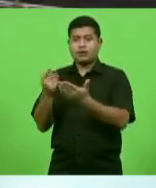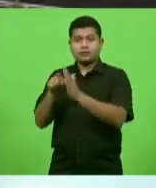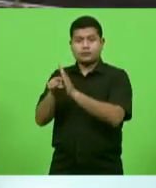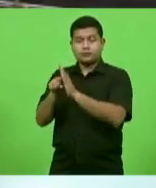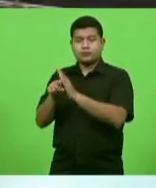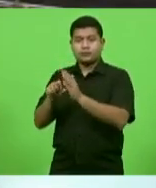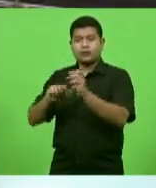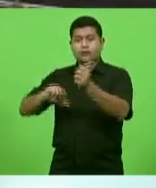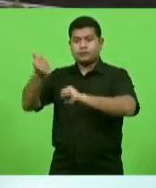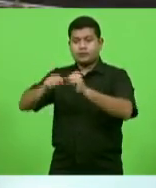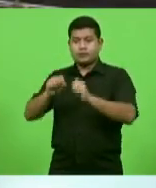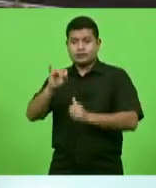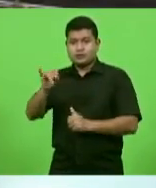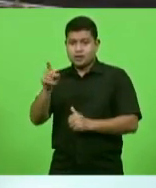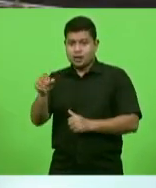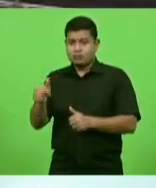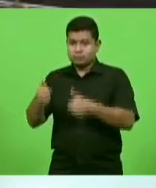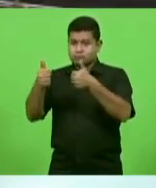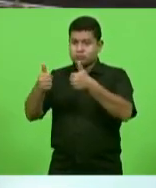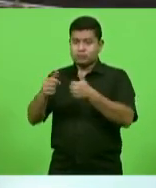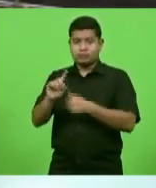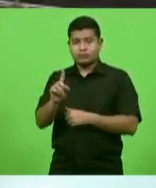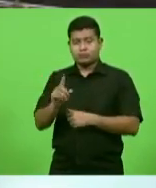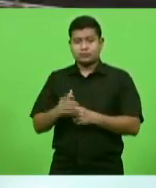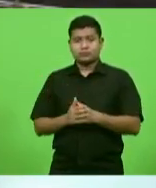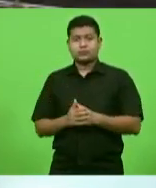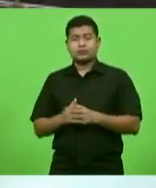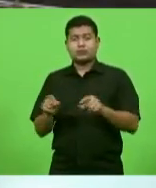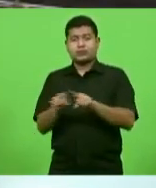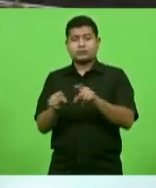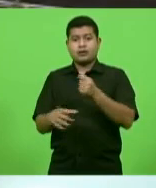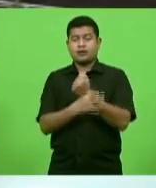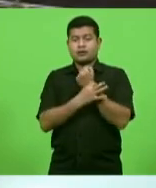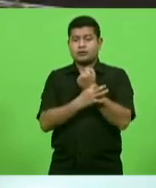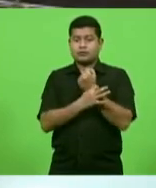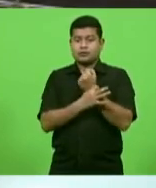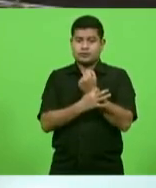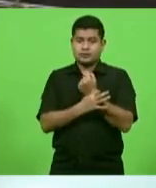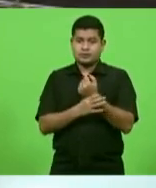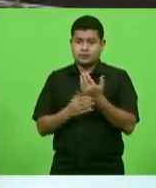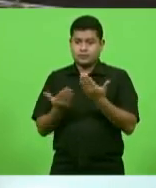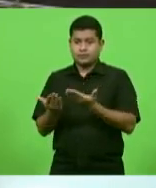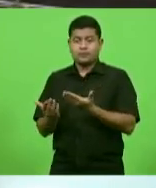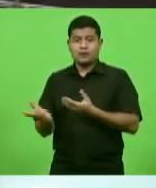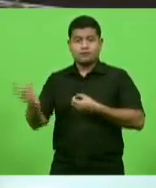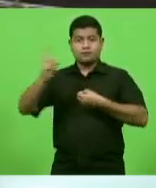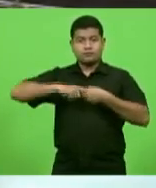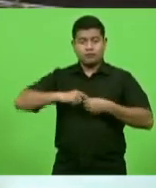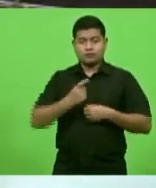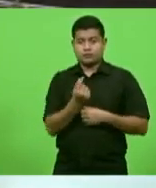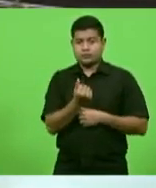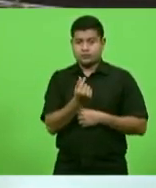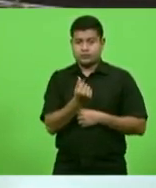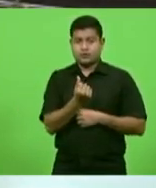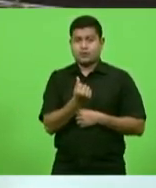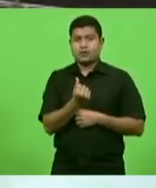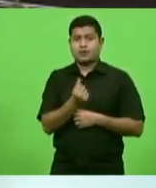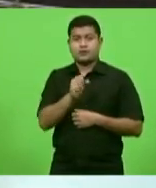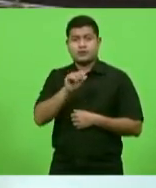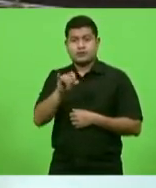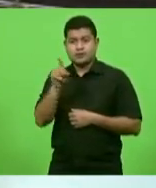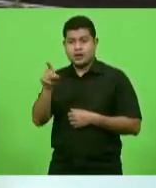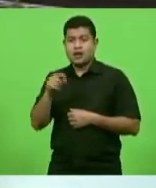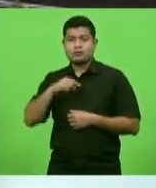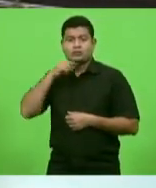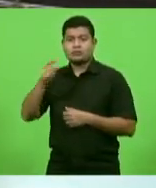quanto à garantia de recuperação dos valores despendidos pelo Estado em caso de inadimplemento